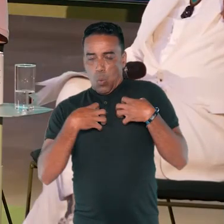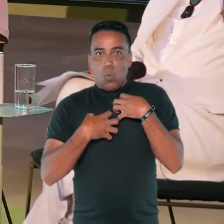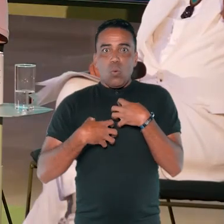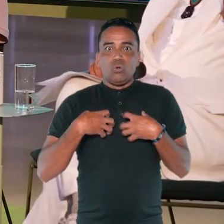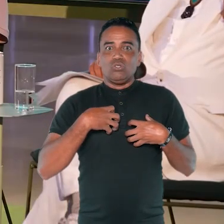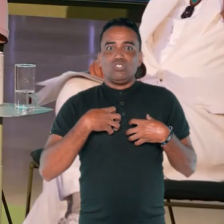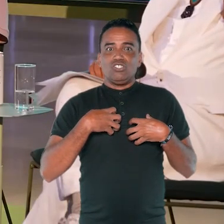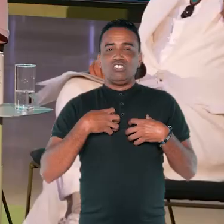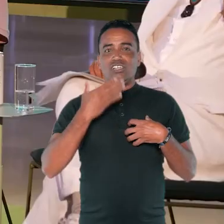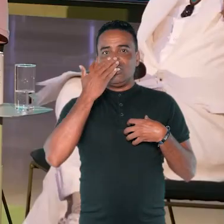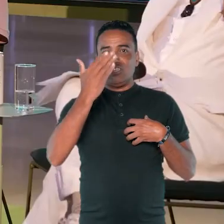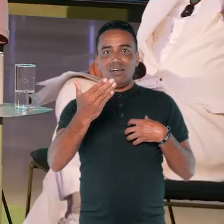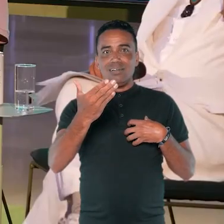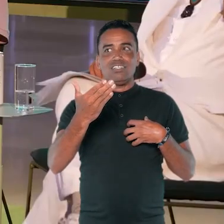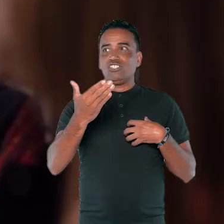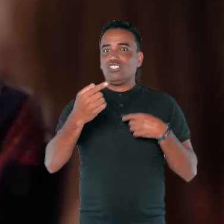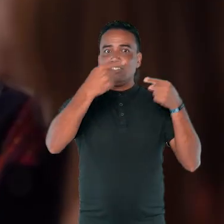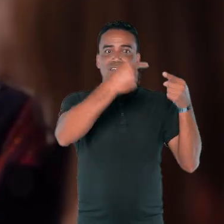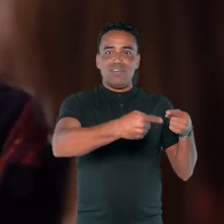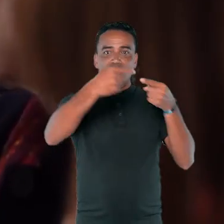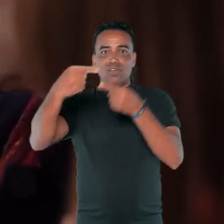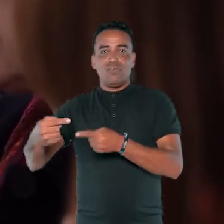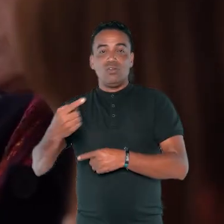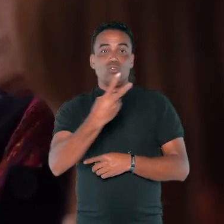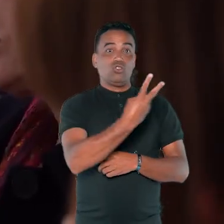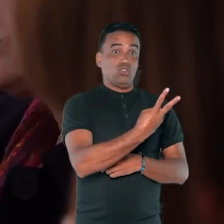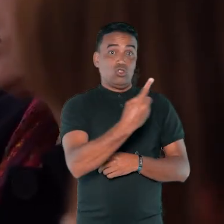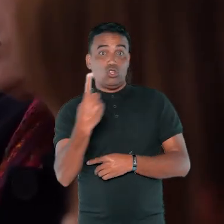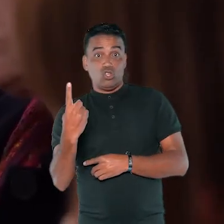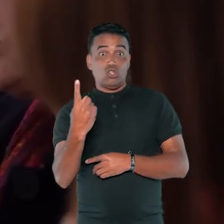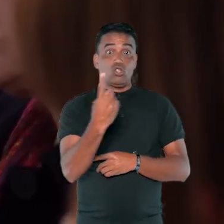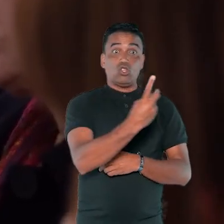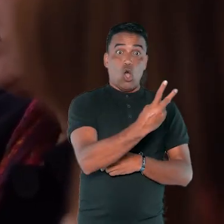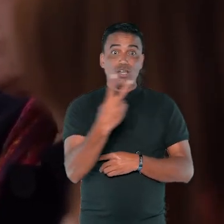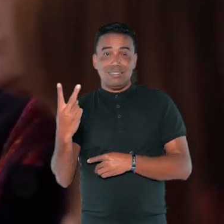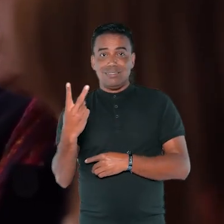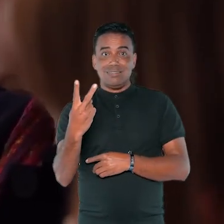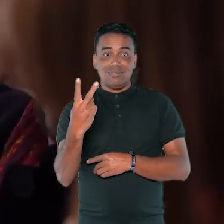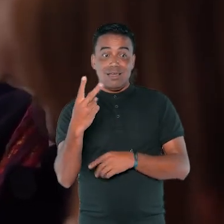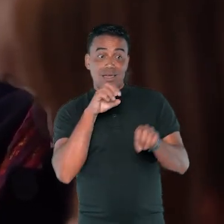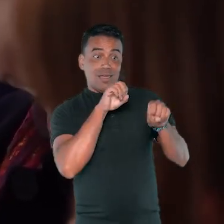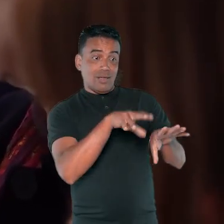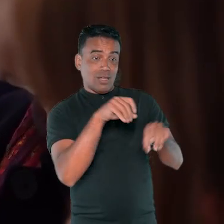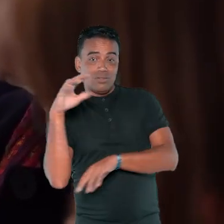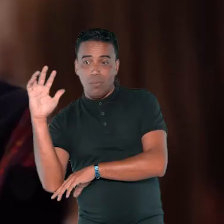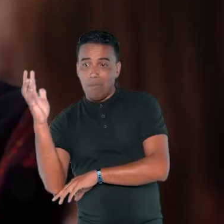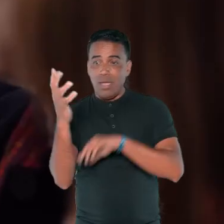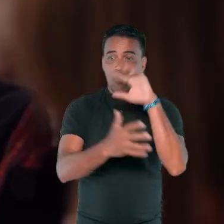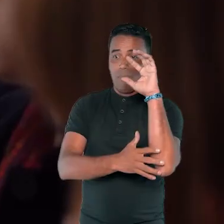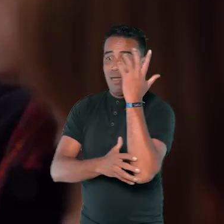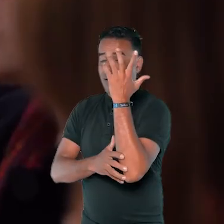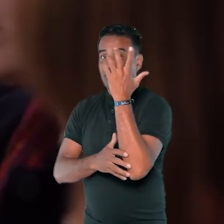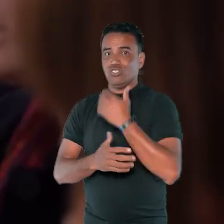de dois grandes desafios, né, que é a educação e o meio ambiente. E aí eu fico olhando para essa questão, Carmen, que